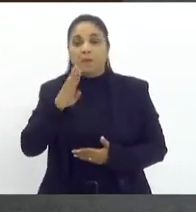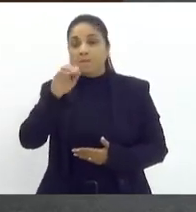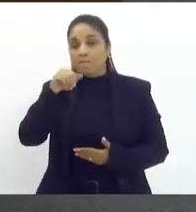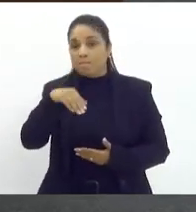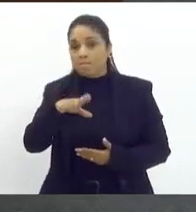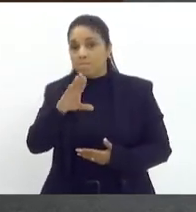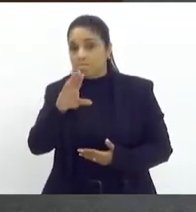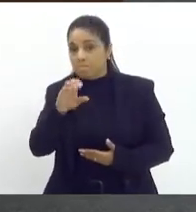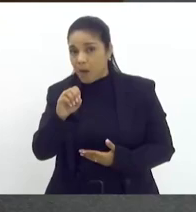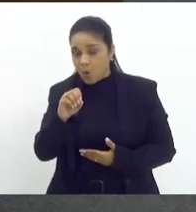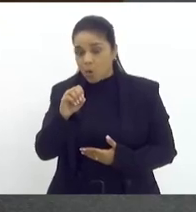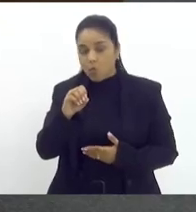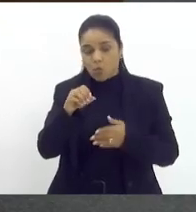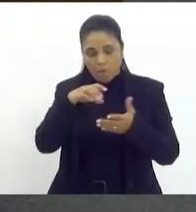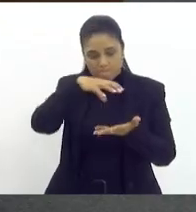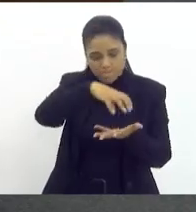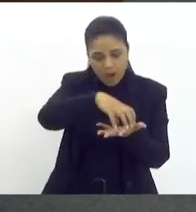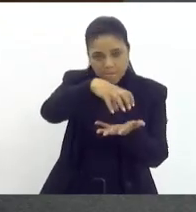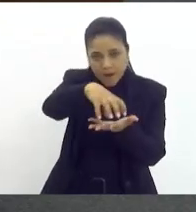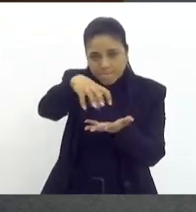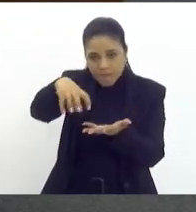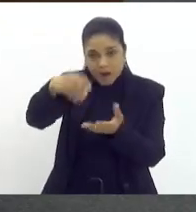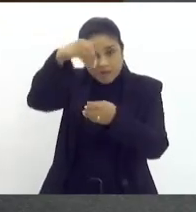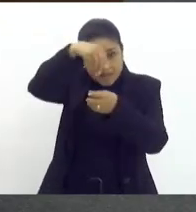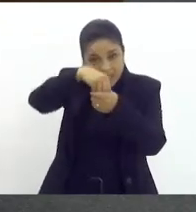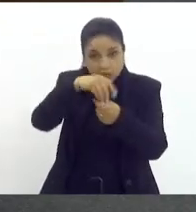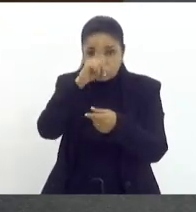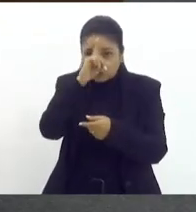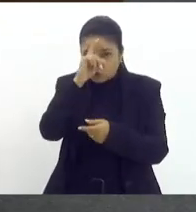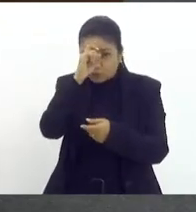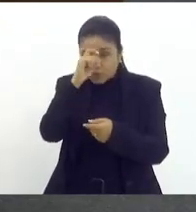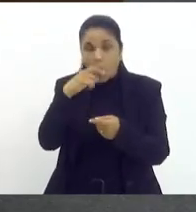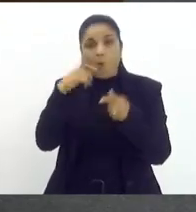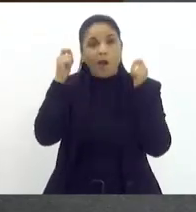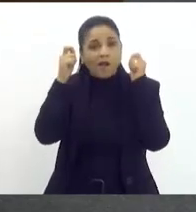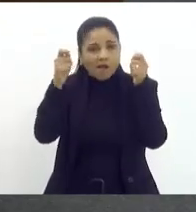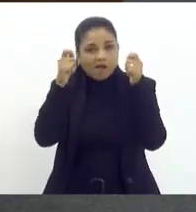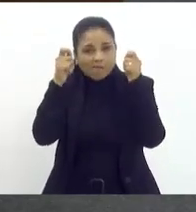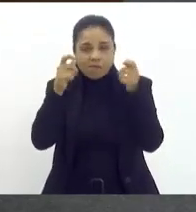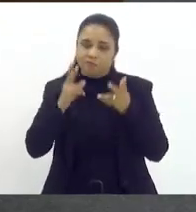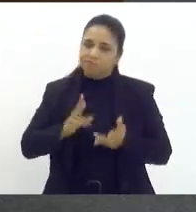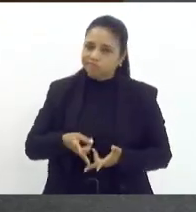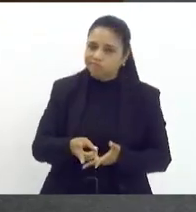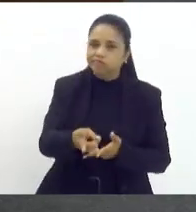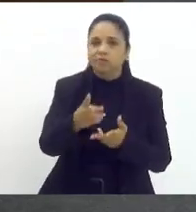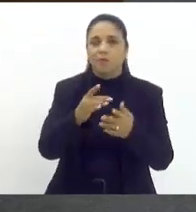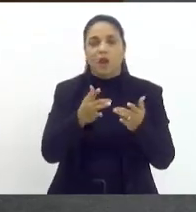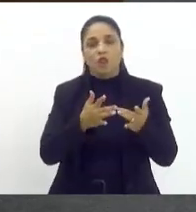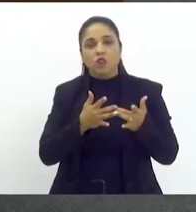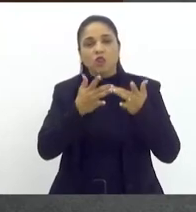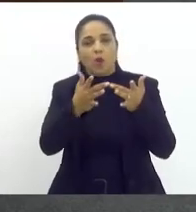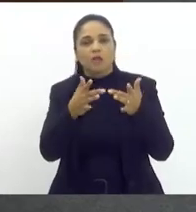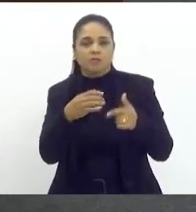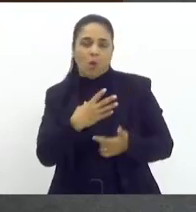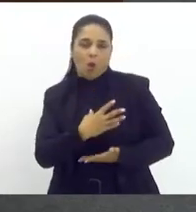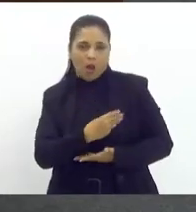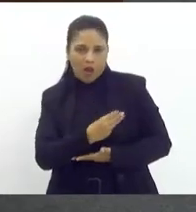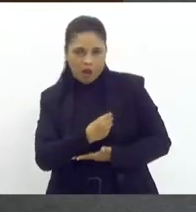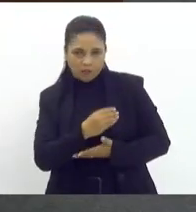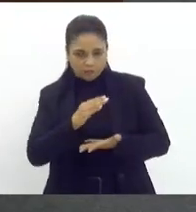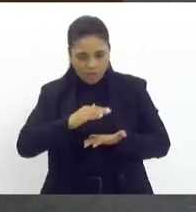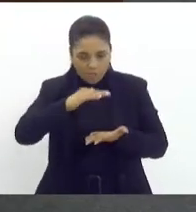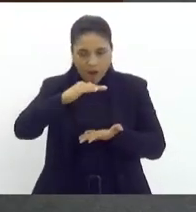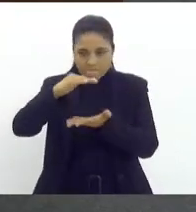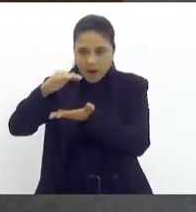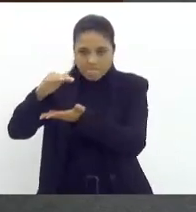sejam incentivados a fazer em campanhas permanentes para doação de leite e aí senhora Presidente